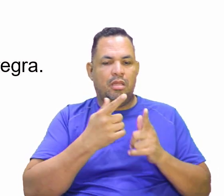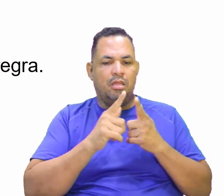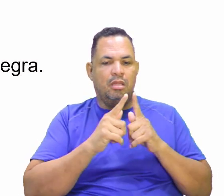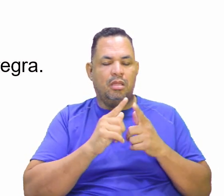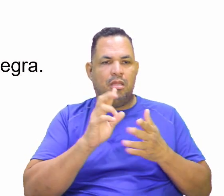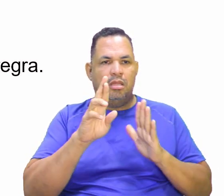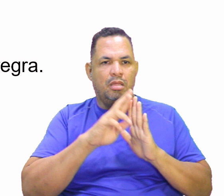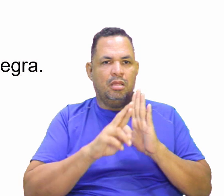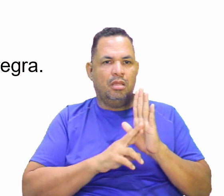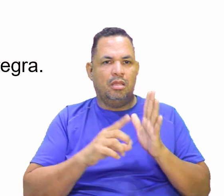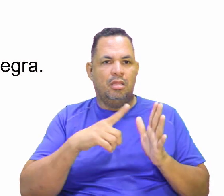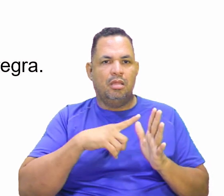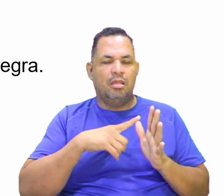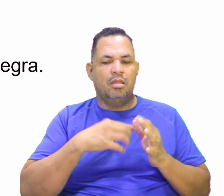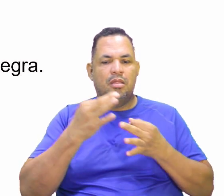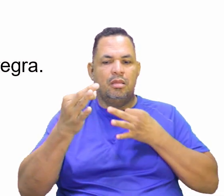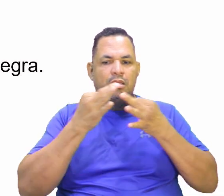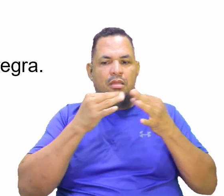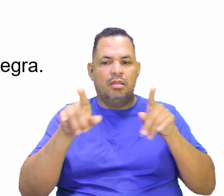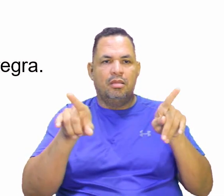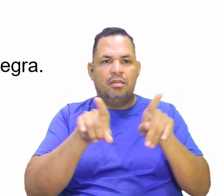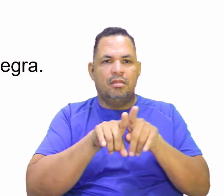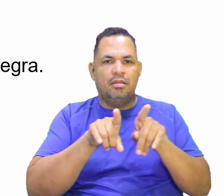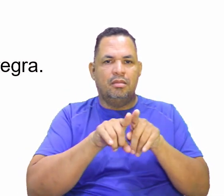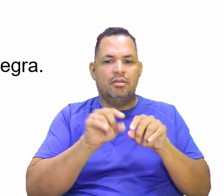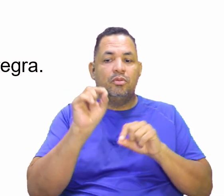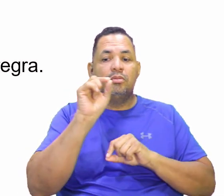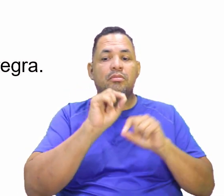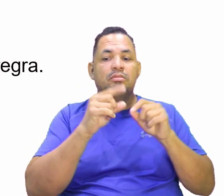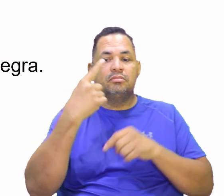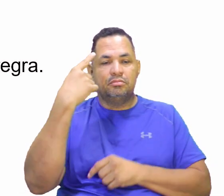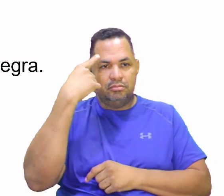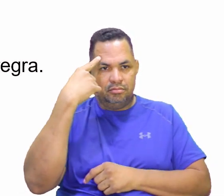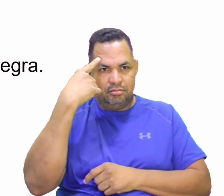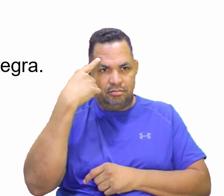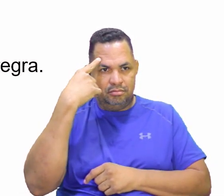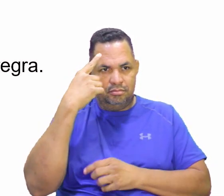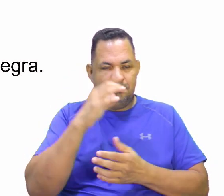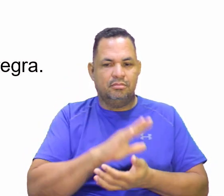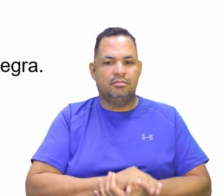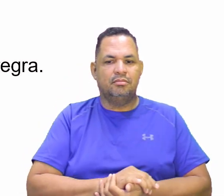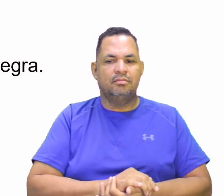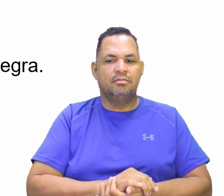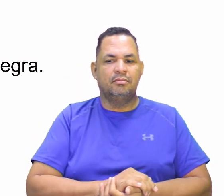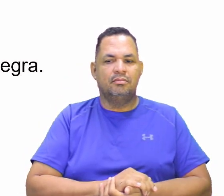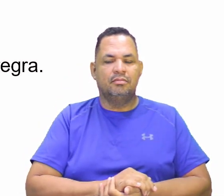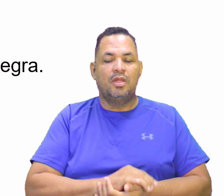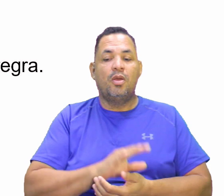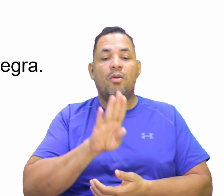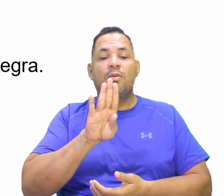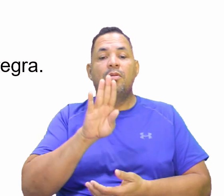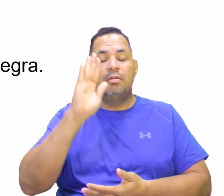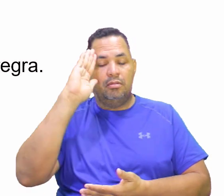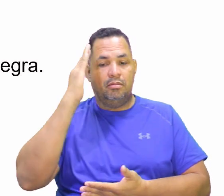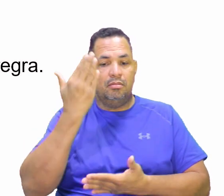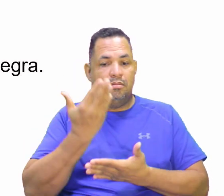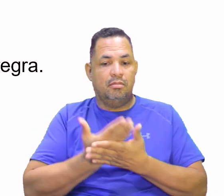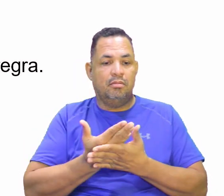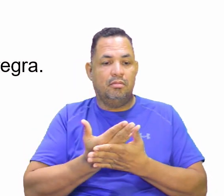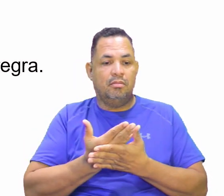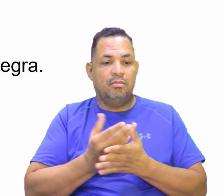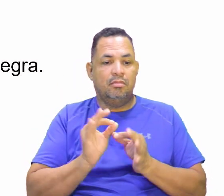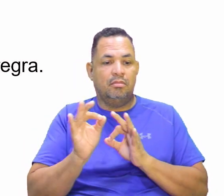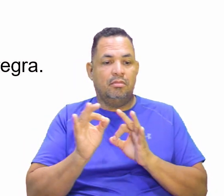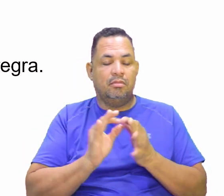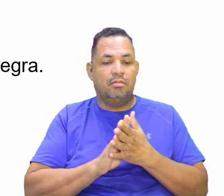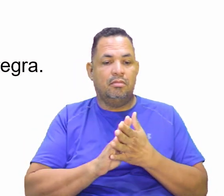gramática? Tem uma crítica ali também? O que você acha? Tem algo criticando? Ou a B, acreditam que apenas